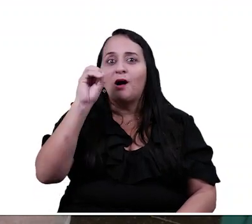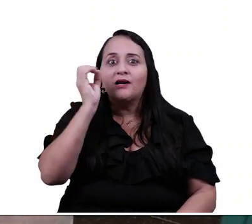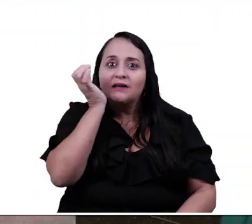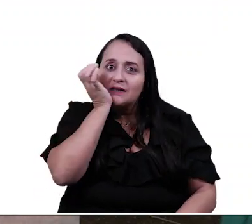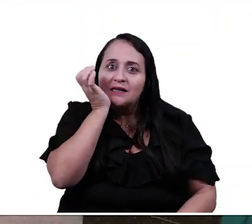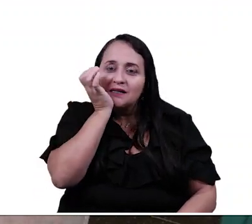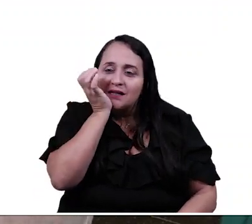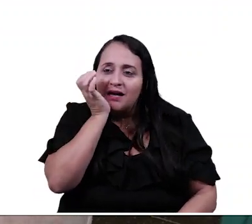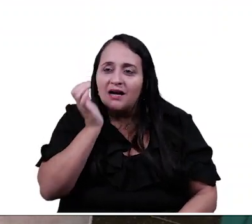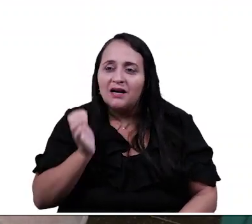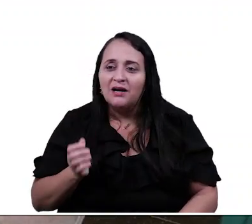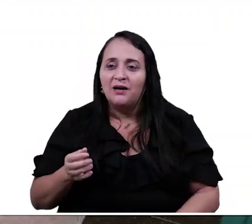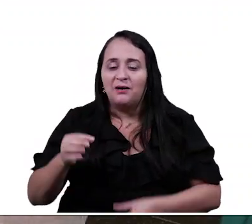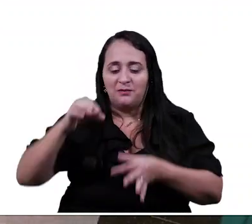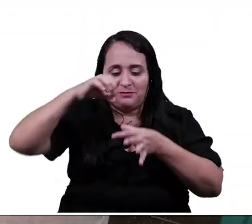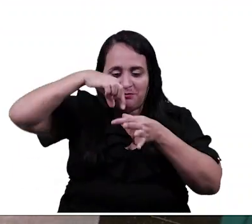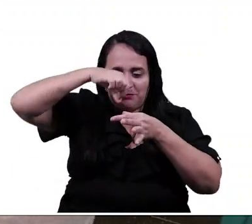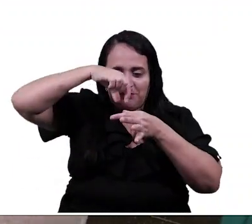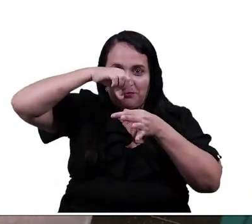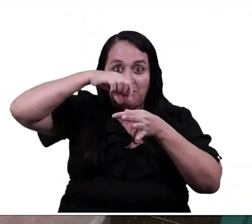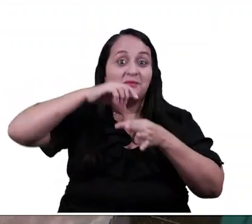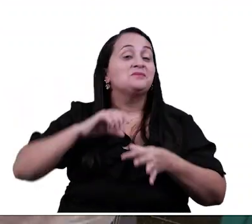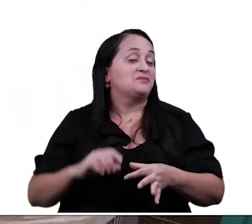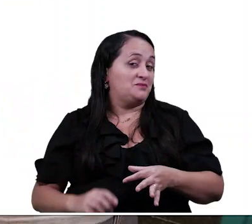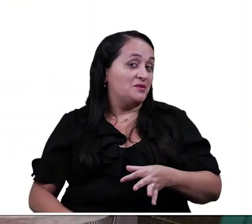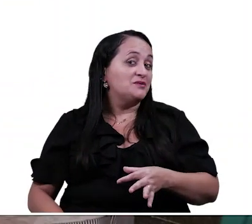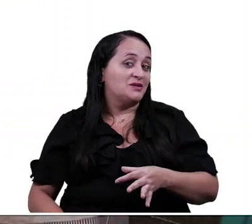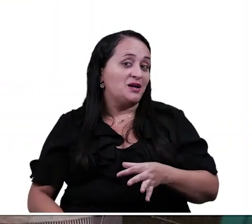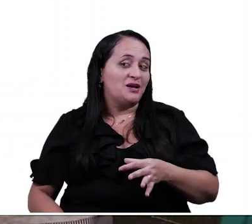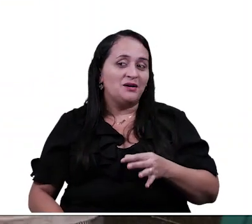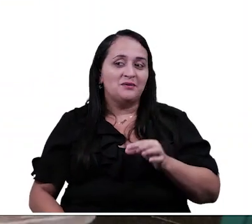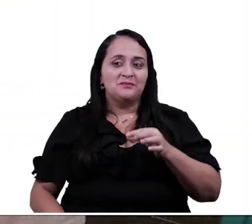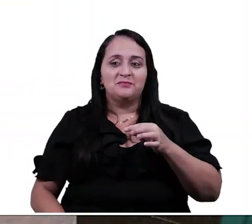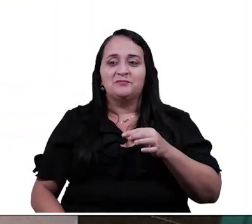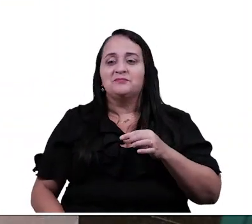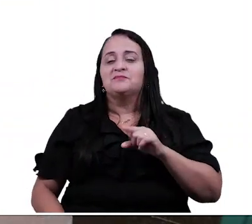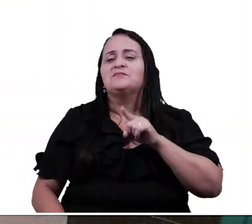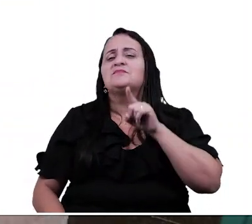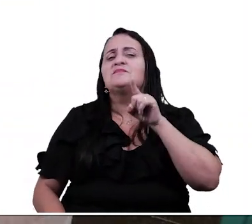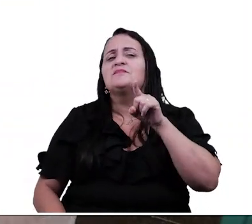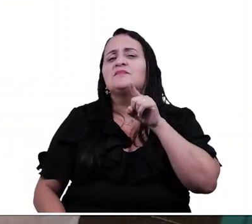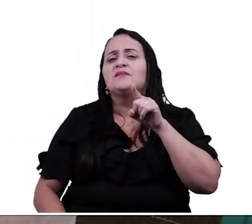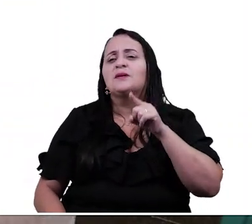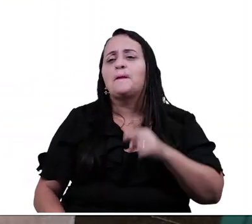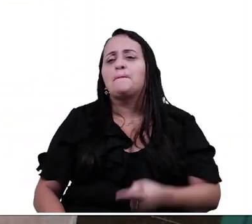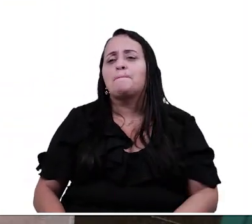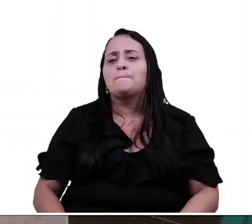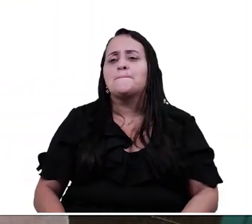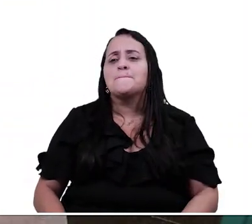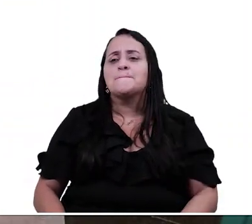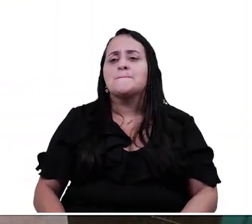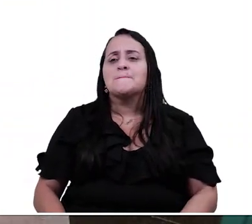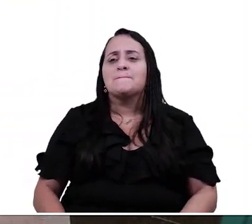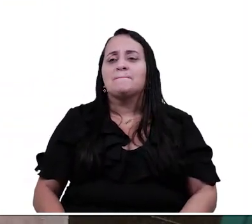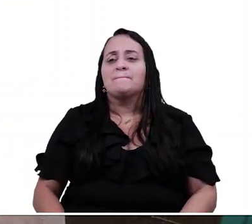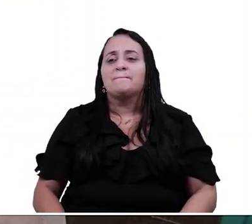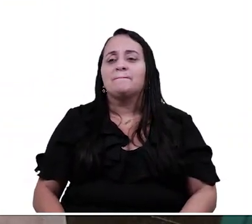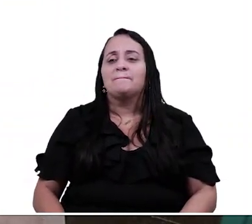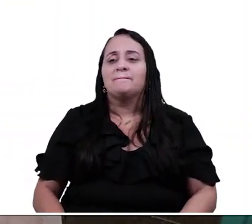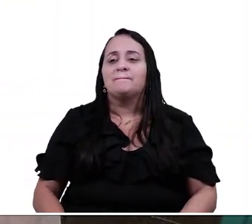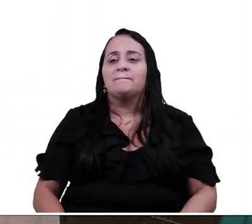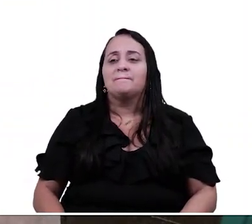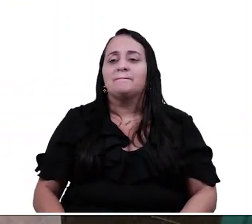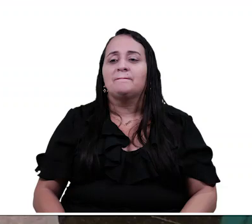É isso. Pronto. 40. Ops, aqui vai pro meu miaeiro se eu não comprar aqui, nada. Aqui, seu Luiz, vou os meus. Vou dona Nadia agora. Um, dois, três,